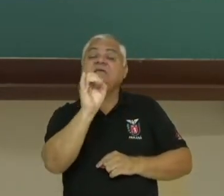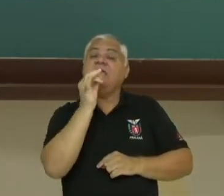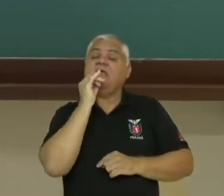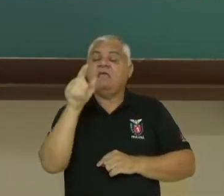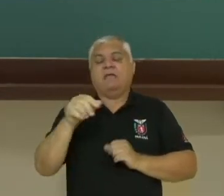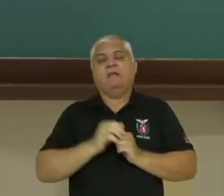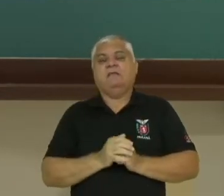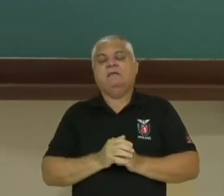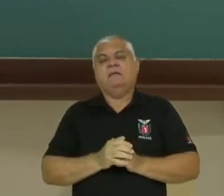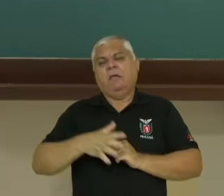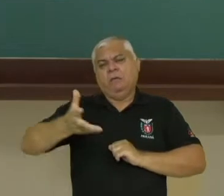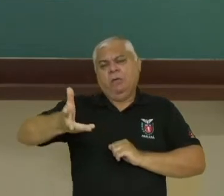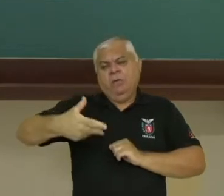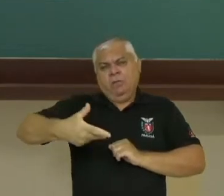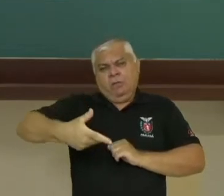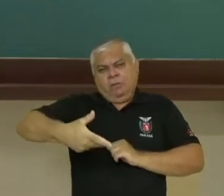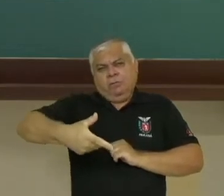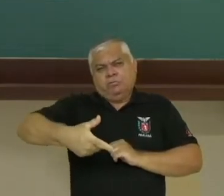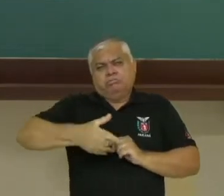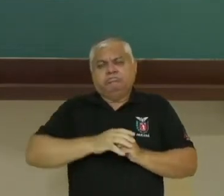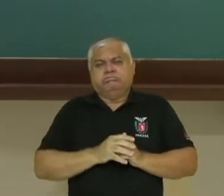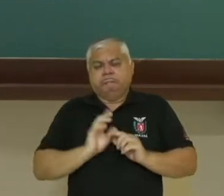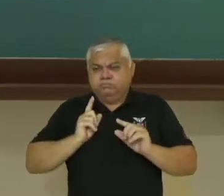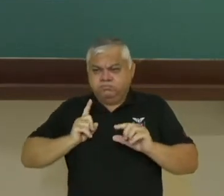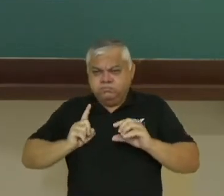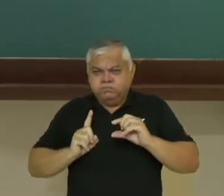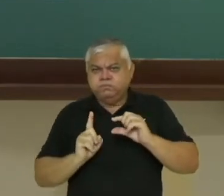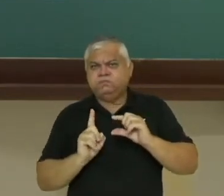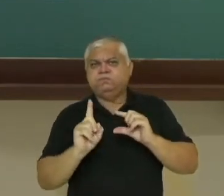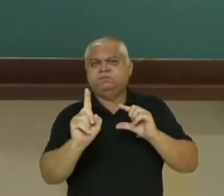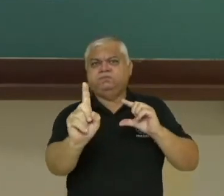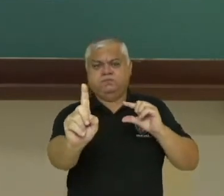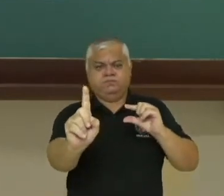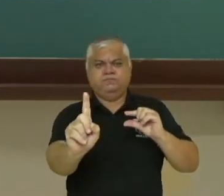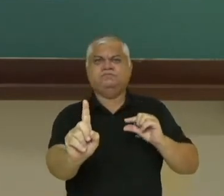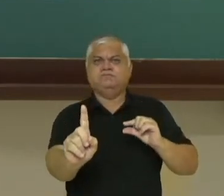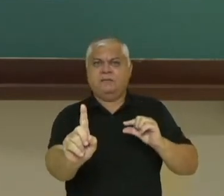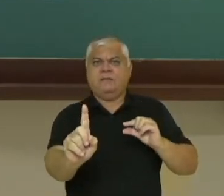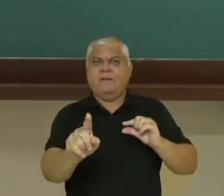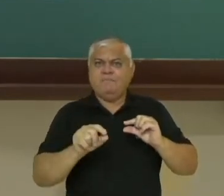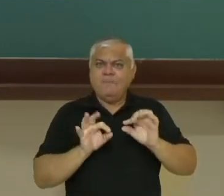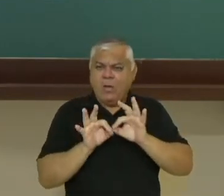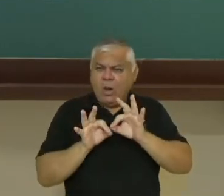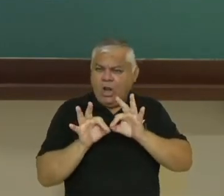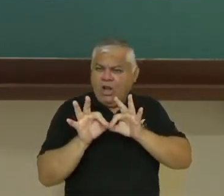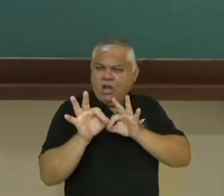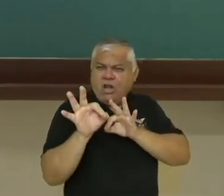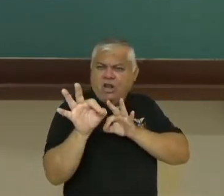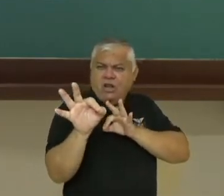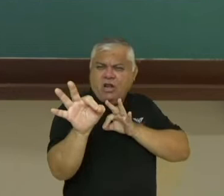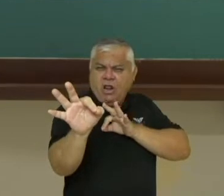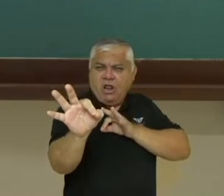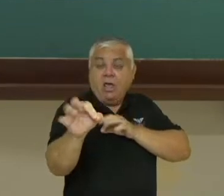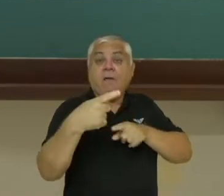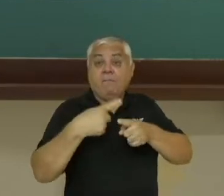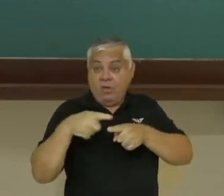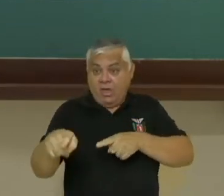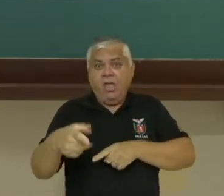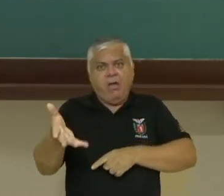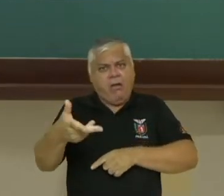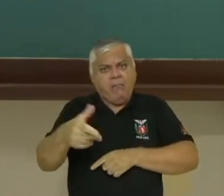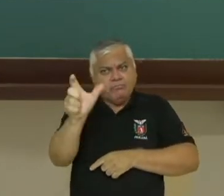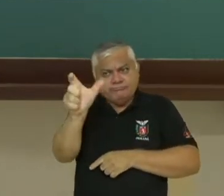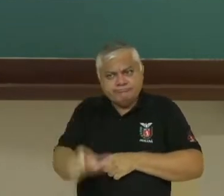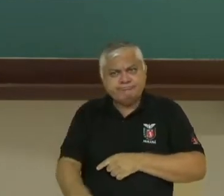mantesse a velocidade que ele teria por um tempo X, ele iria percorrer uma distância maior, porque ele tem mais velocidade,